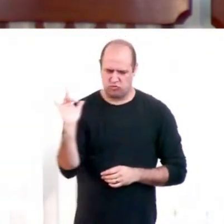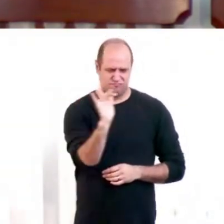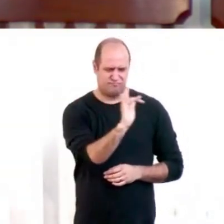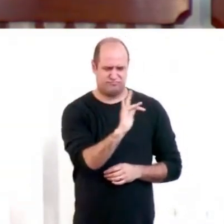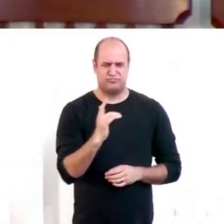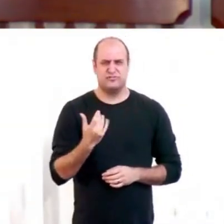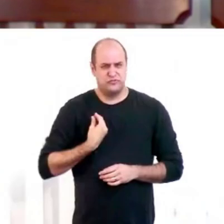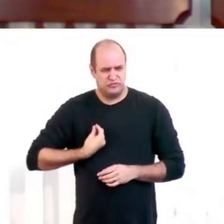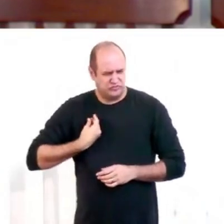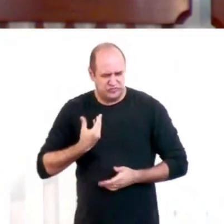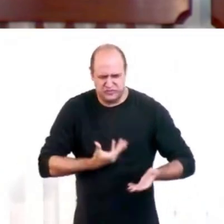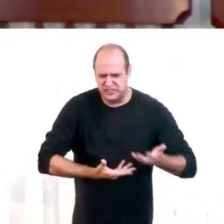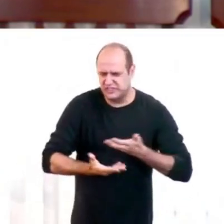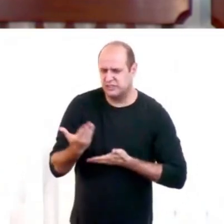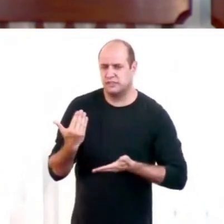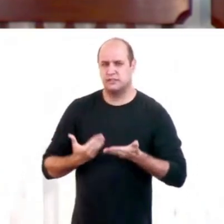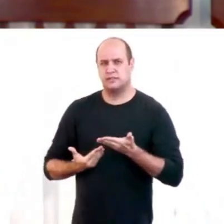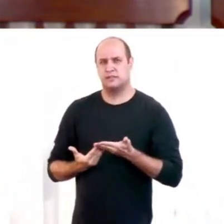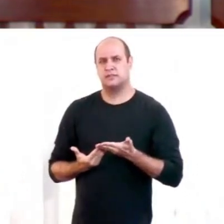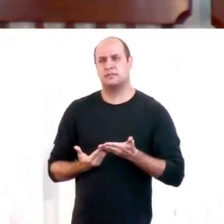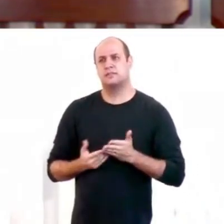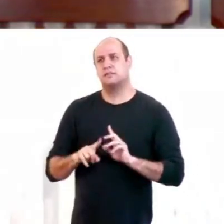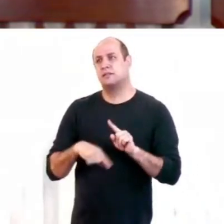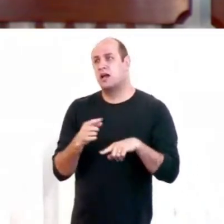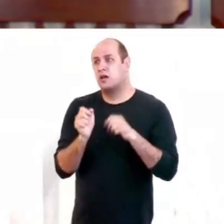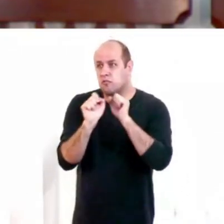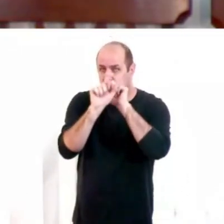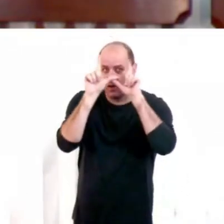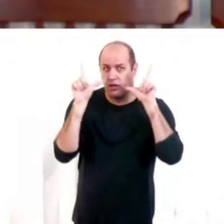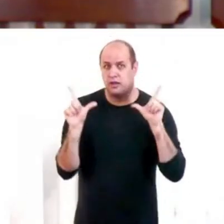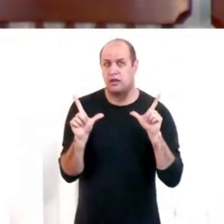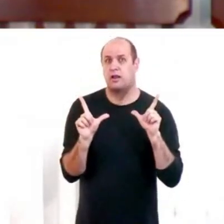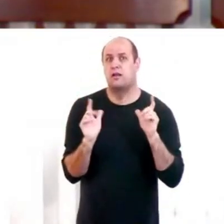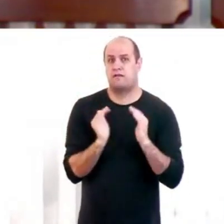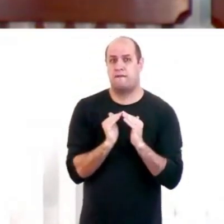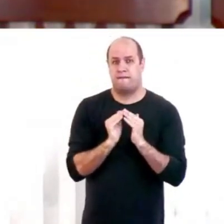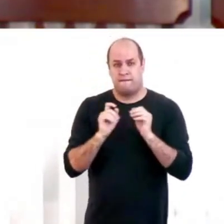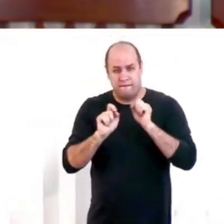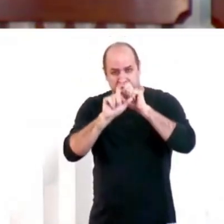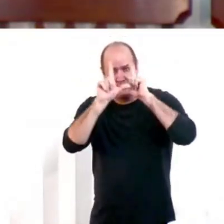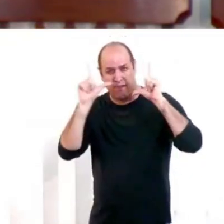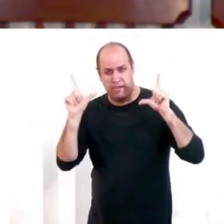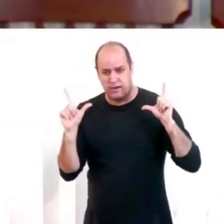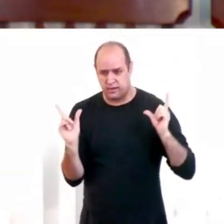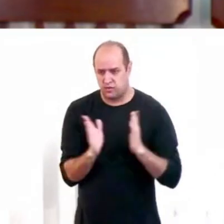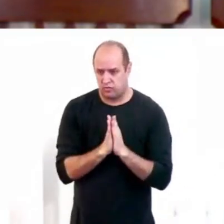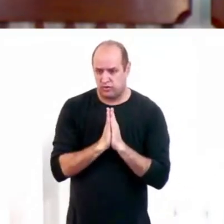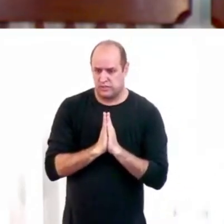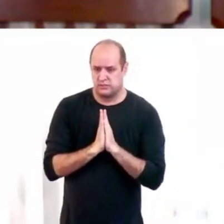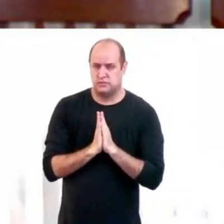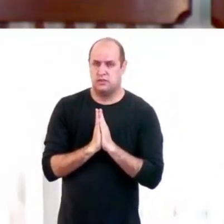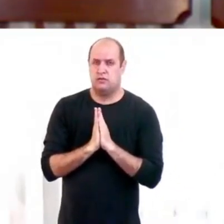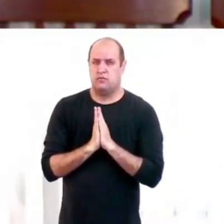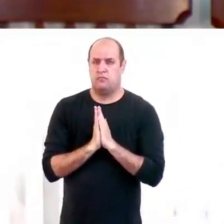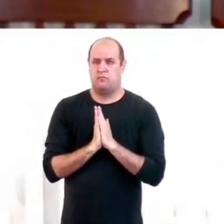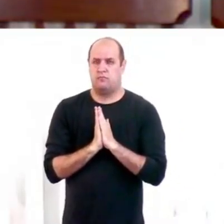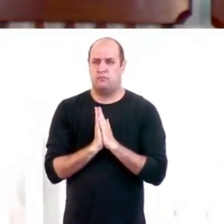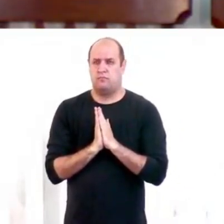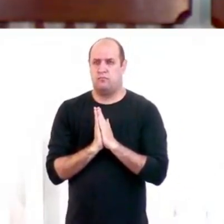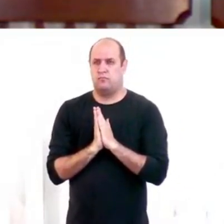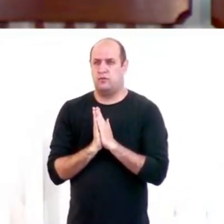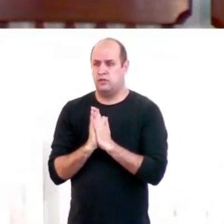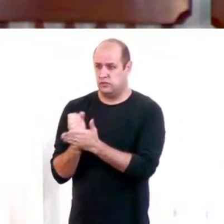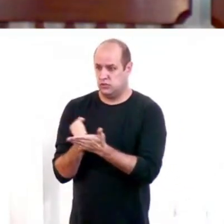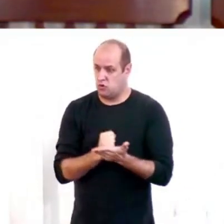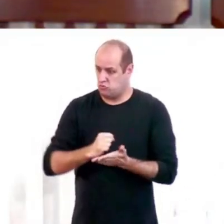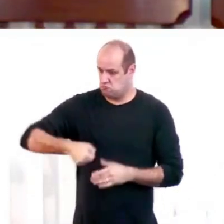O casal um dia chegou na manhã, quando combinávamos ali bem cedo para orarmos por ela, e trouxe uma